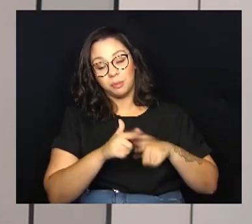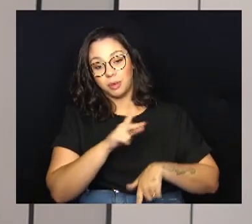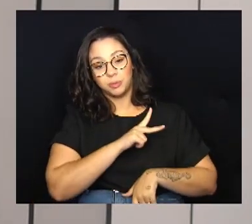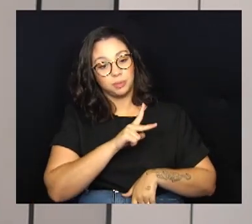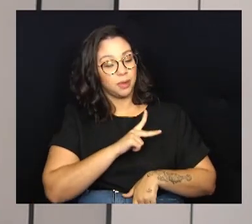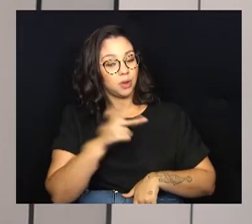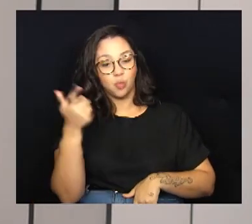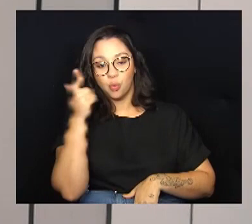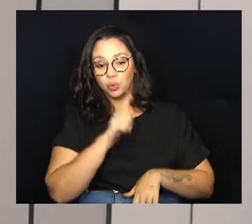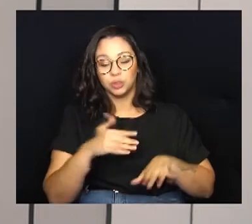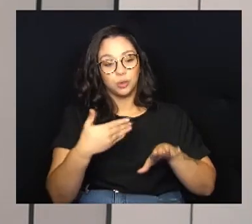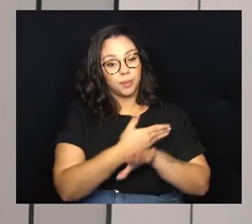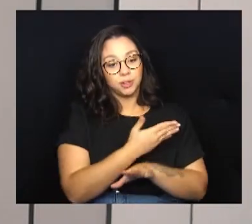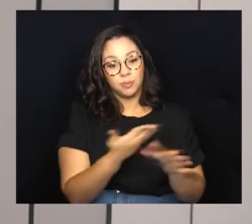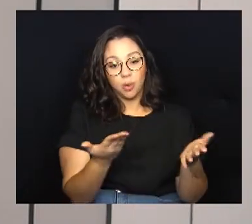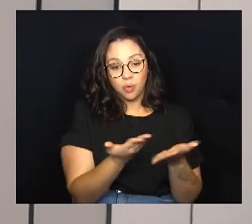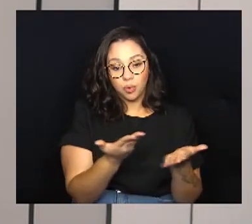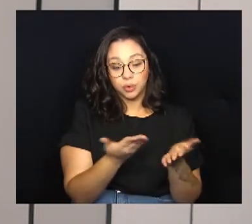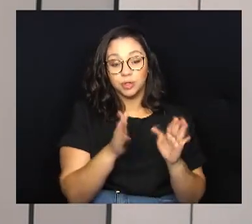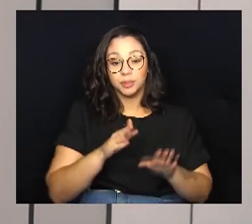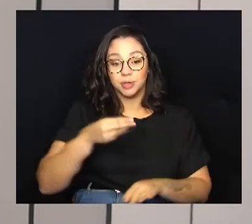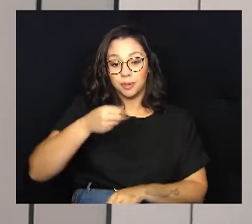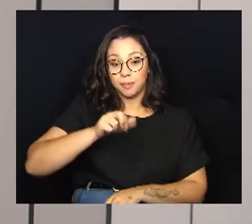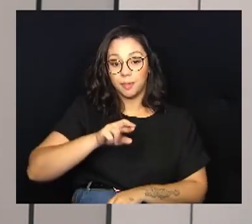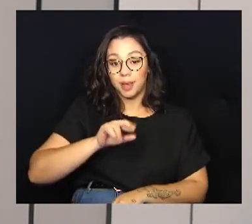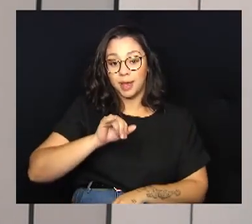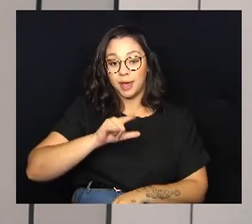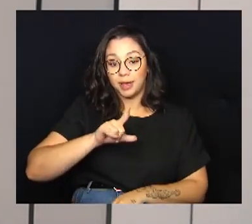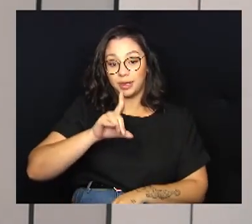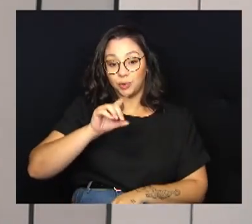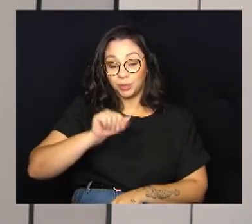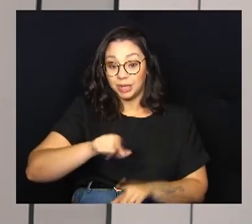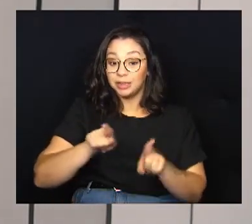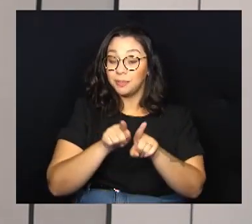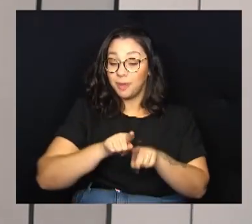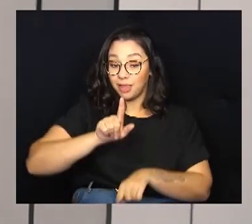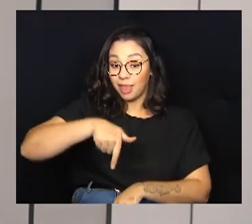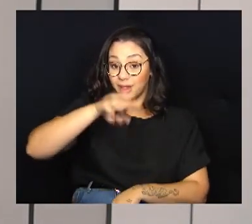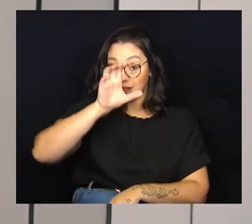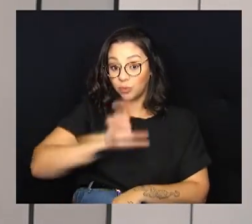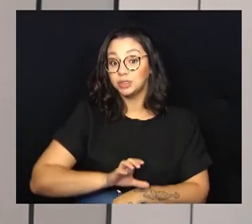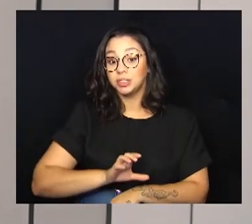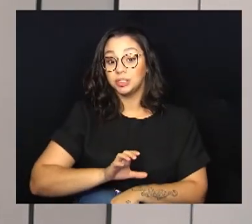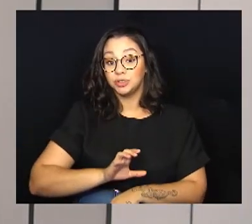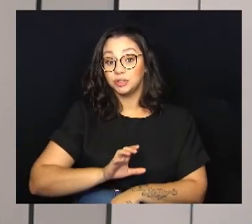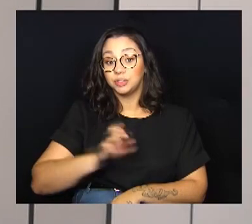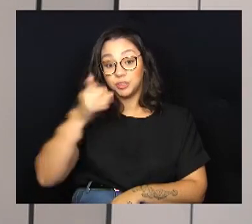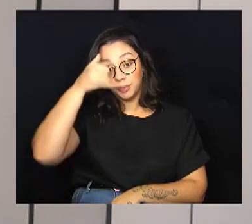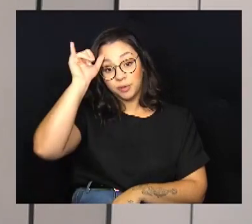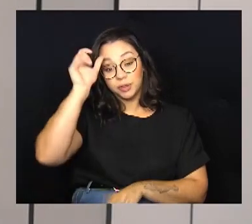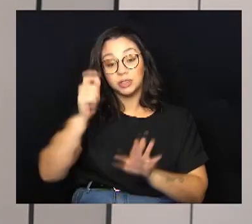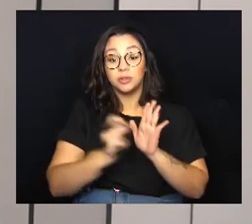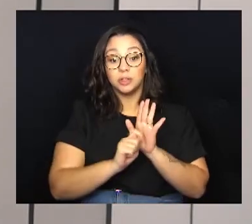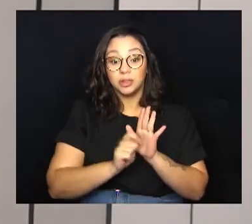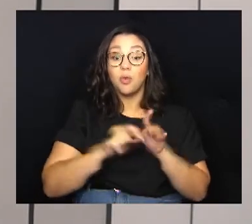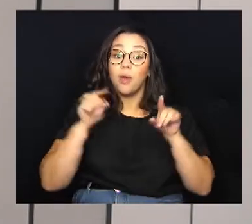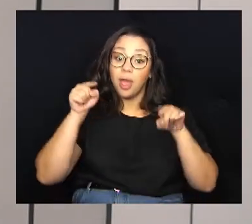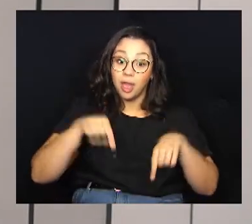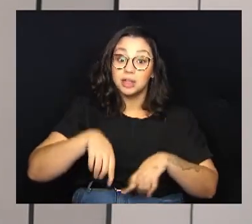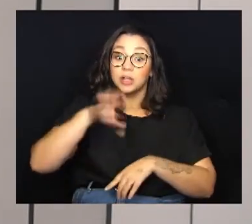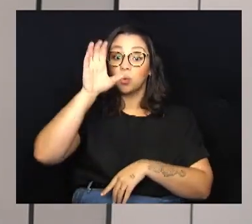os dias. Pais que não conseguem educar porque não foram educados, né? E essa questão das drogas, eu acho que se inicia, assim,